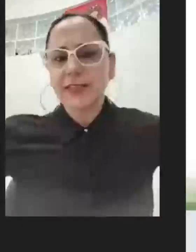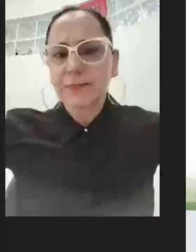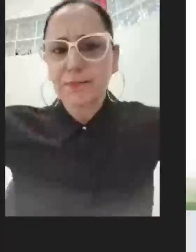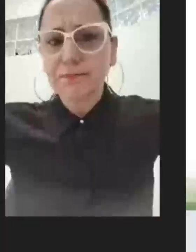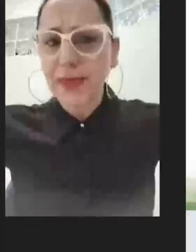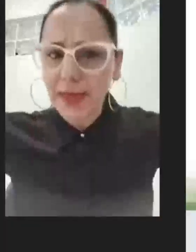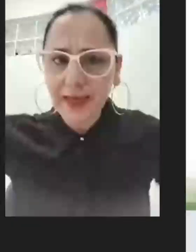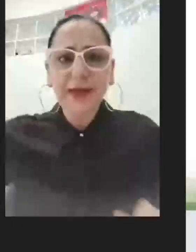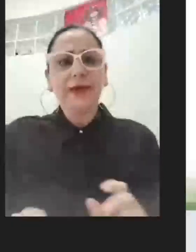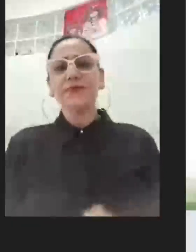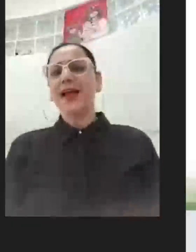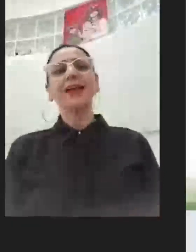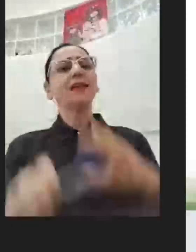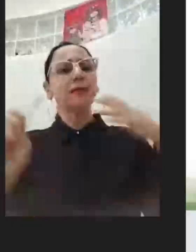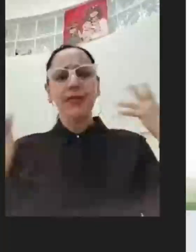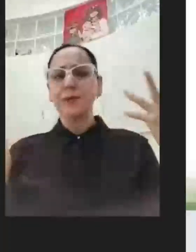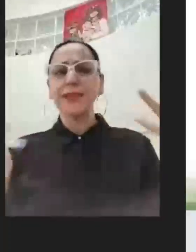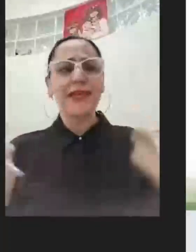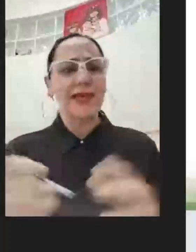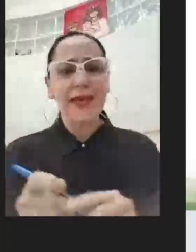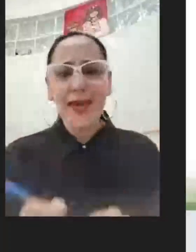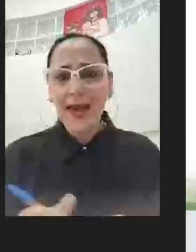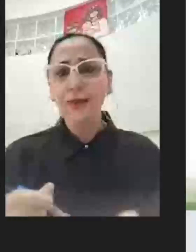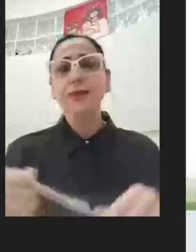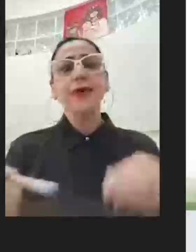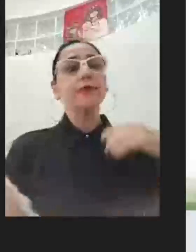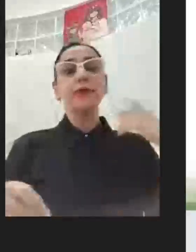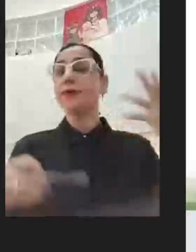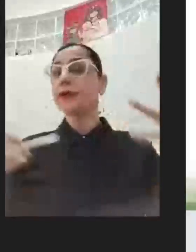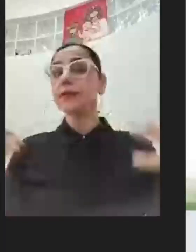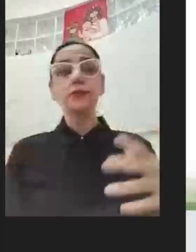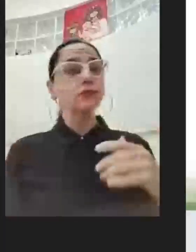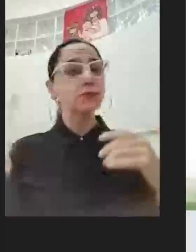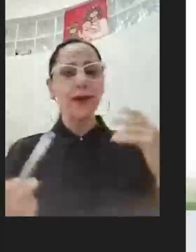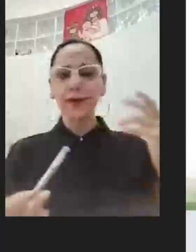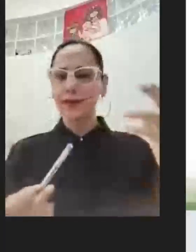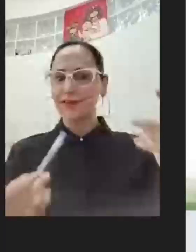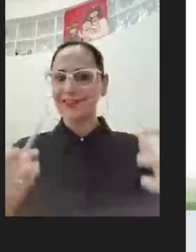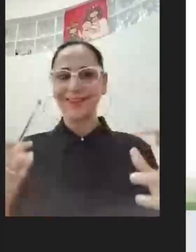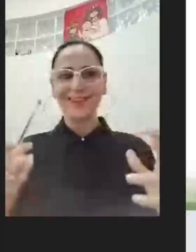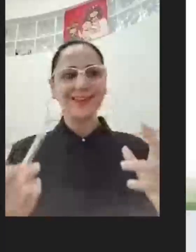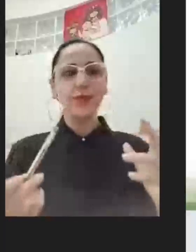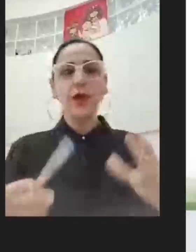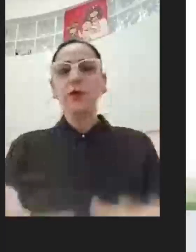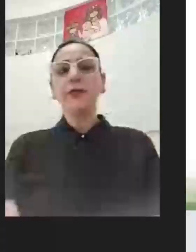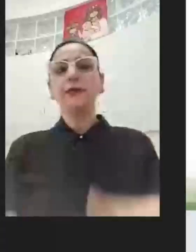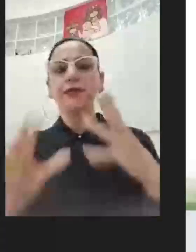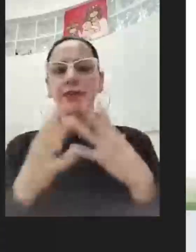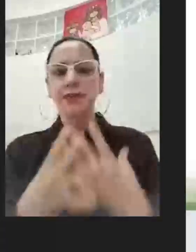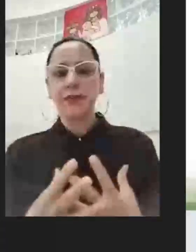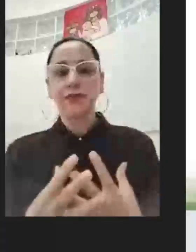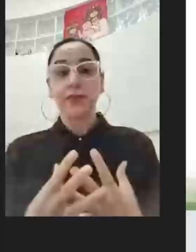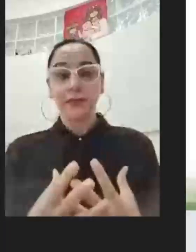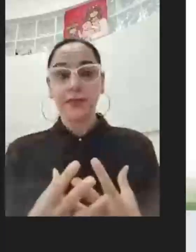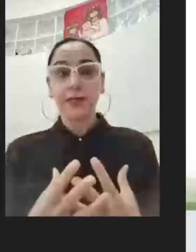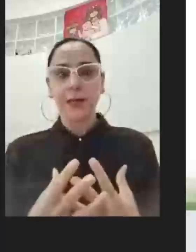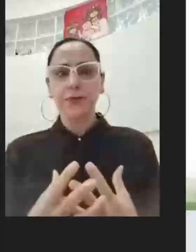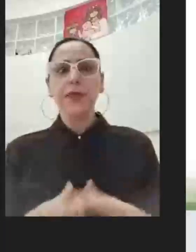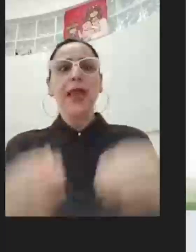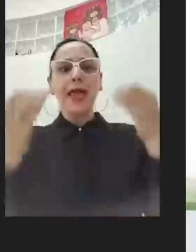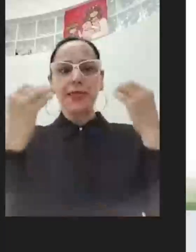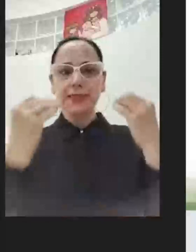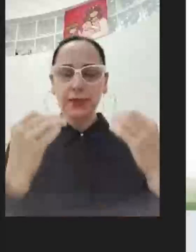neném, a Maitê vai nascer bem, aqui tem uma equipe legal. E foi falando com os pais, entendeu? Quando ela foi